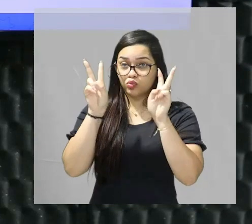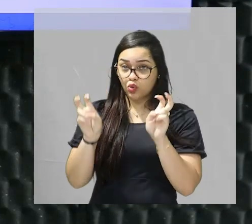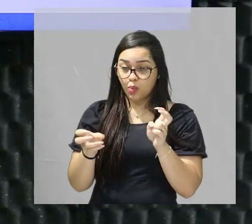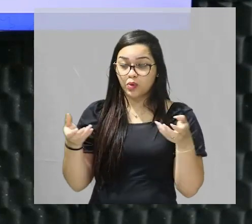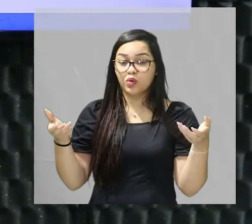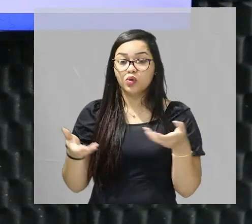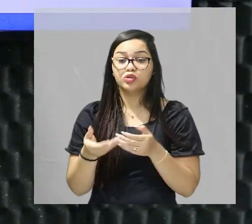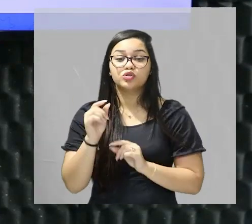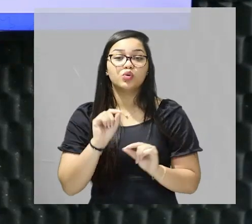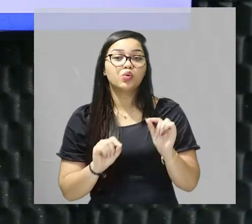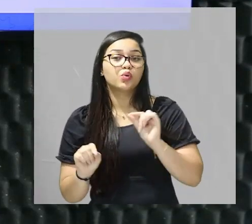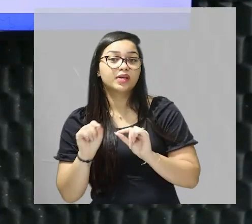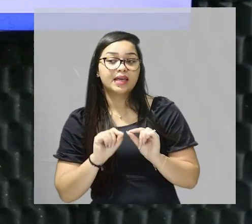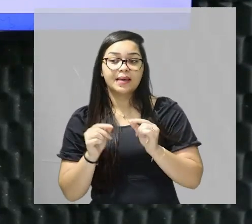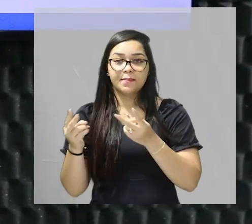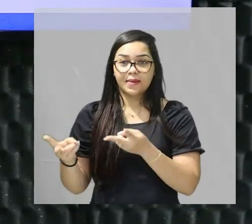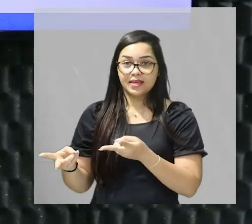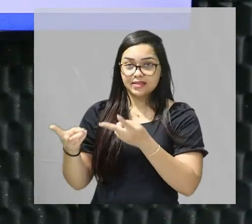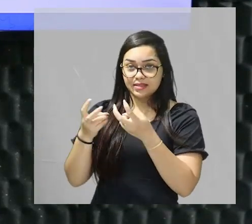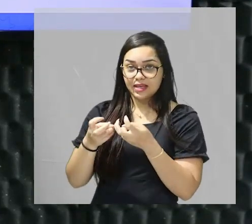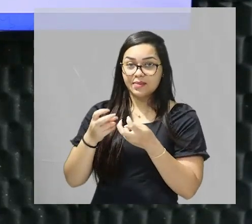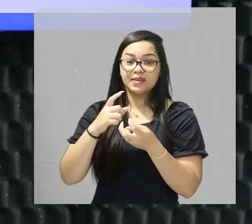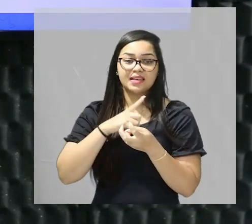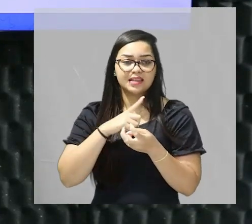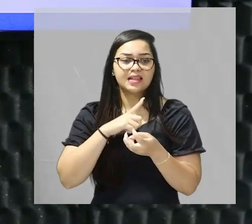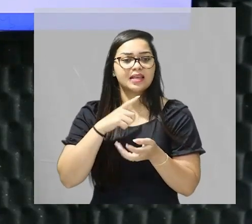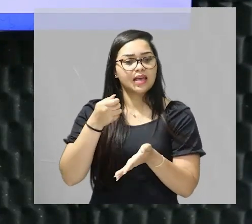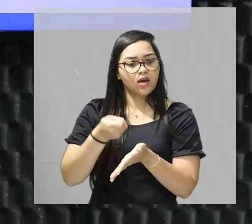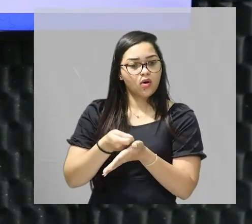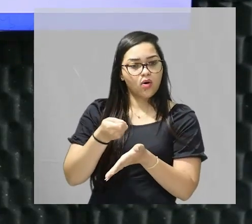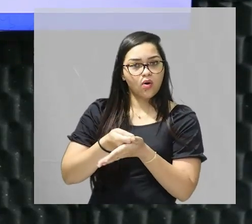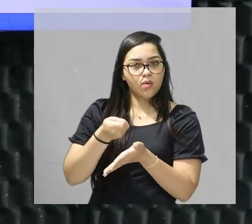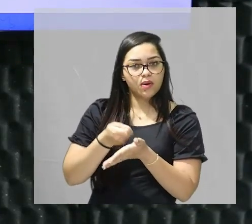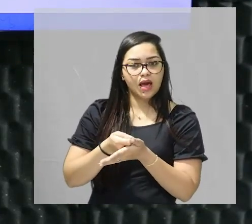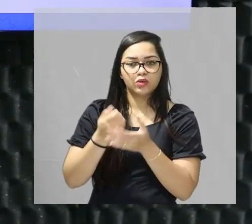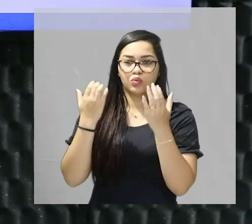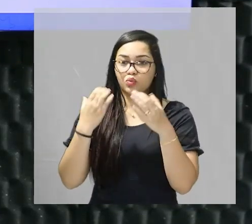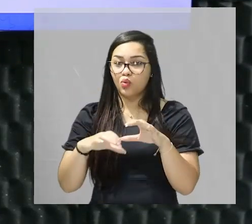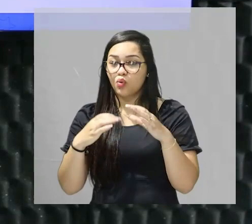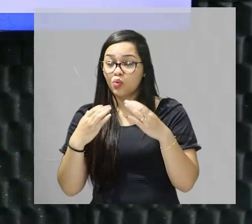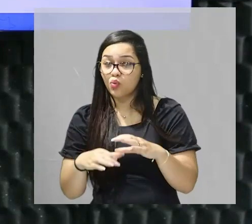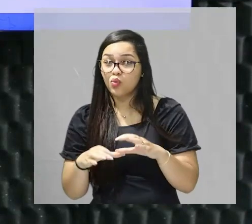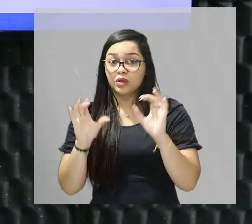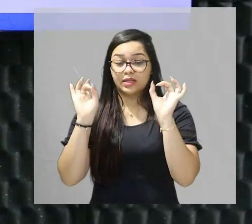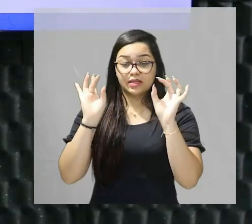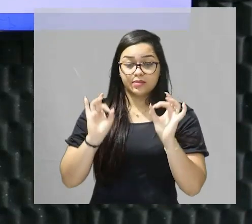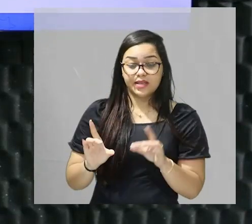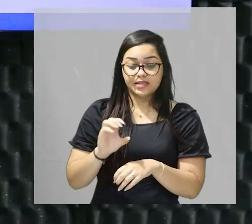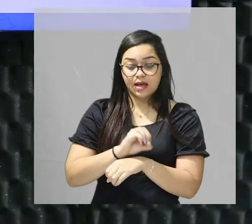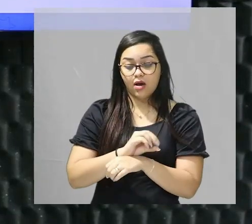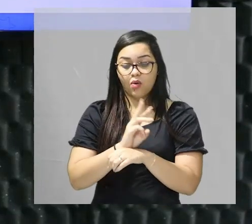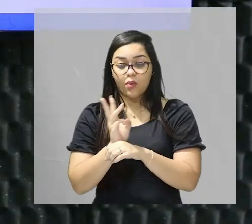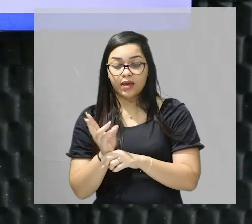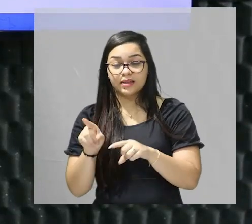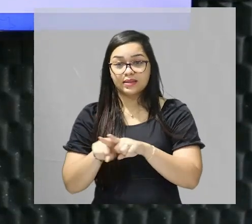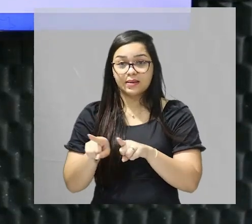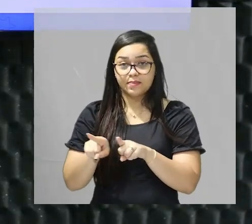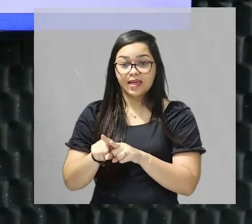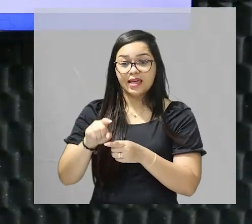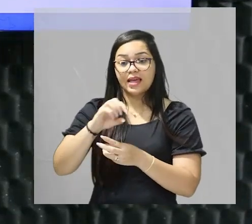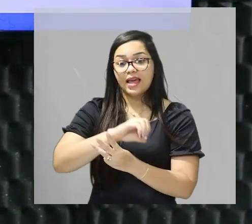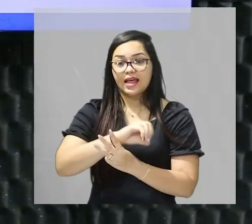percebe que é muito cobrado nos concursos, em especial o Pais do Ema e o Enem.